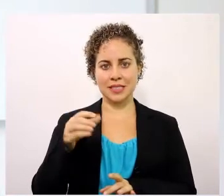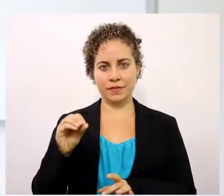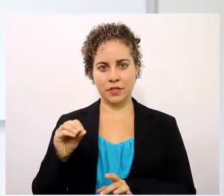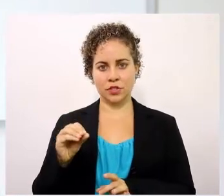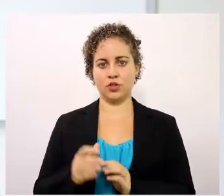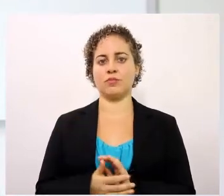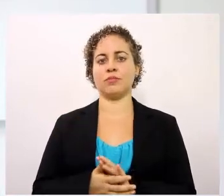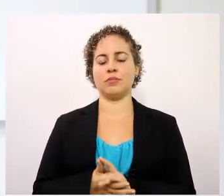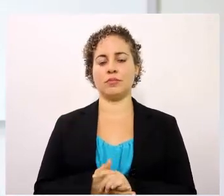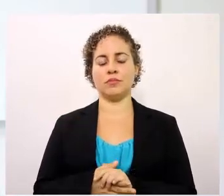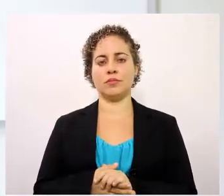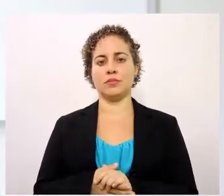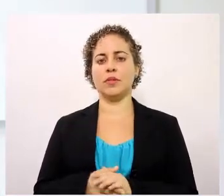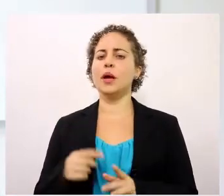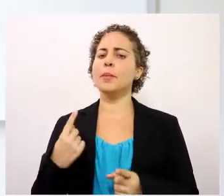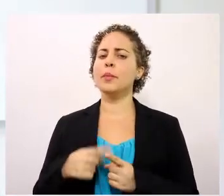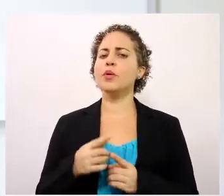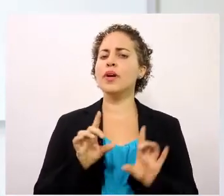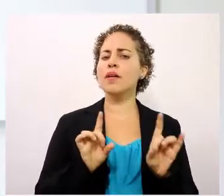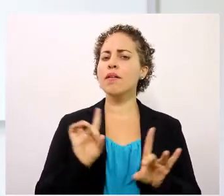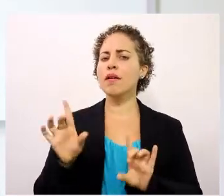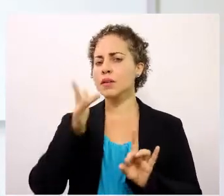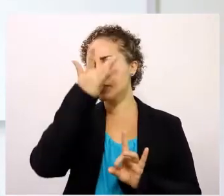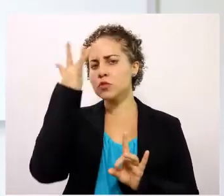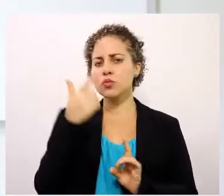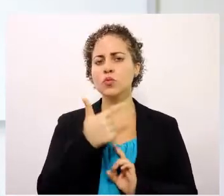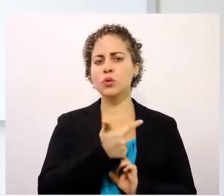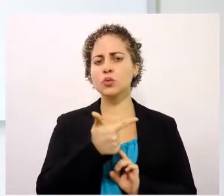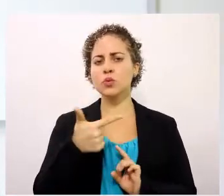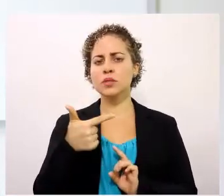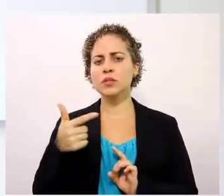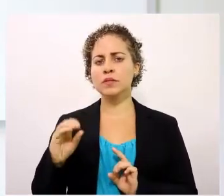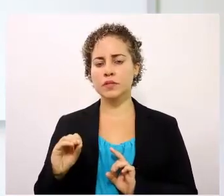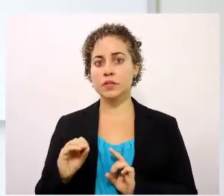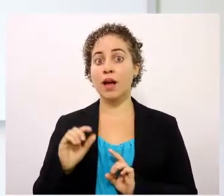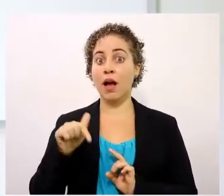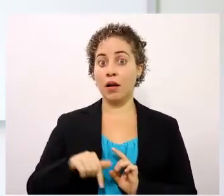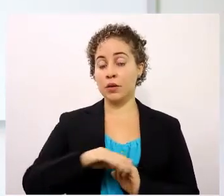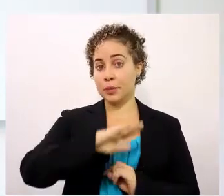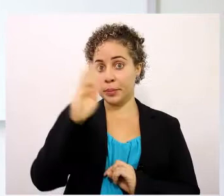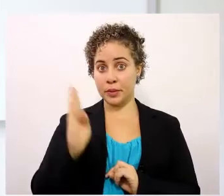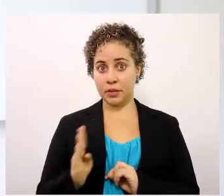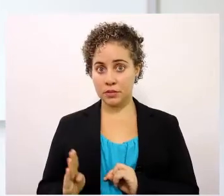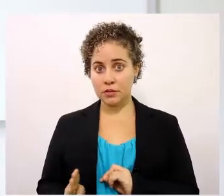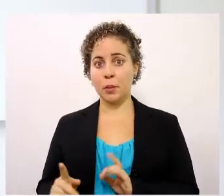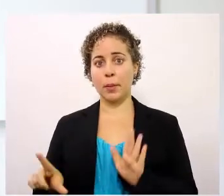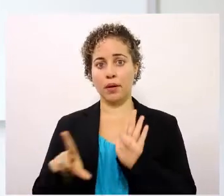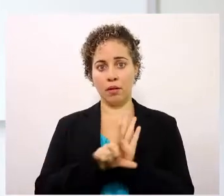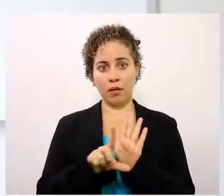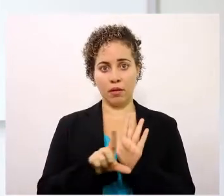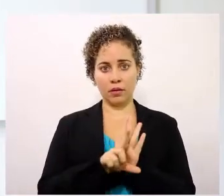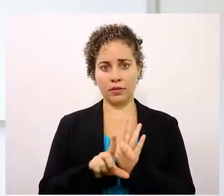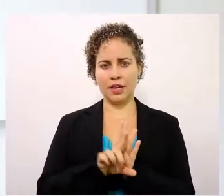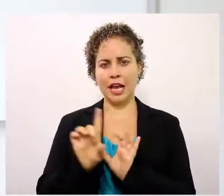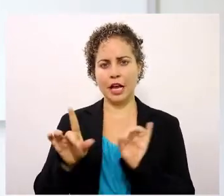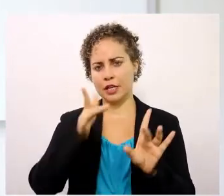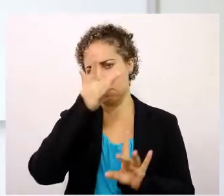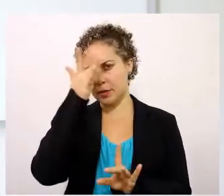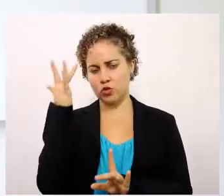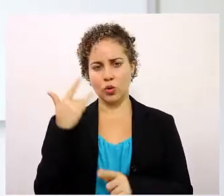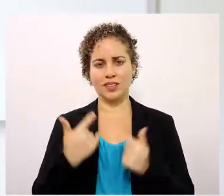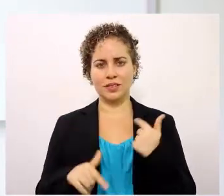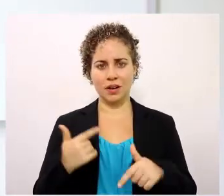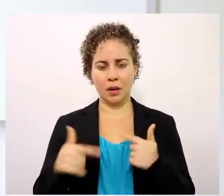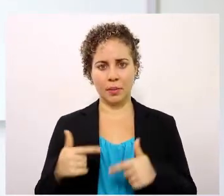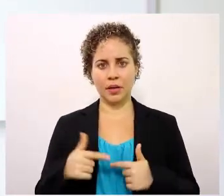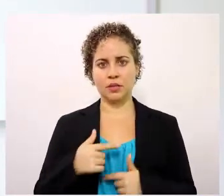horas. Por que cada um trabalhou 220 horas? No Brasil, pela lei, cada funcionário